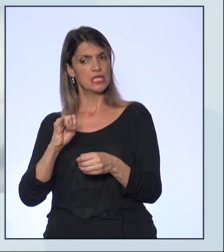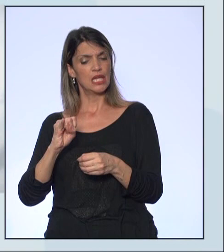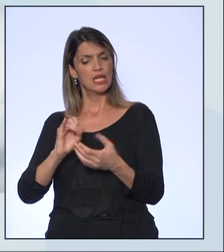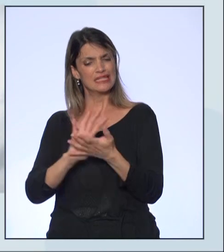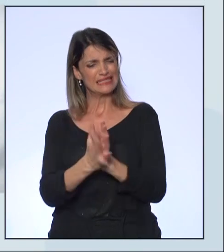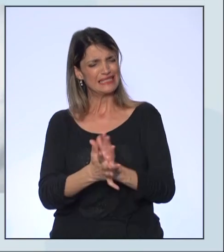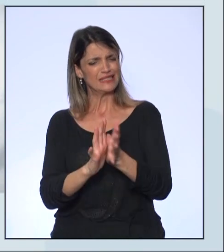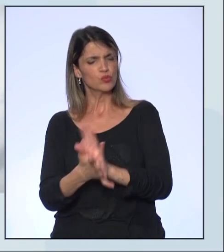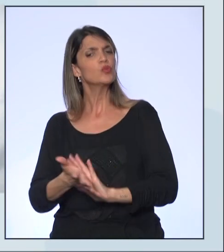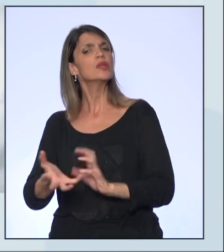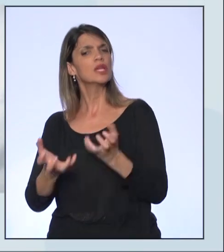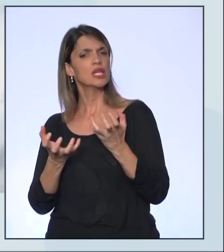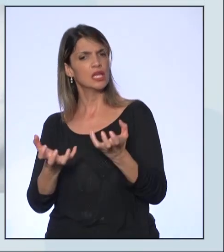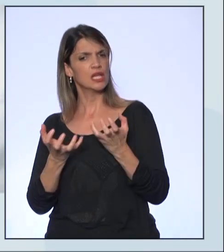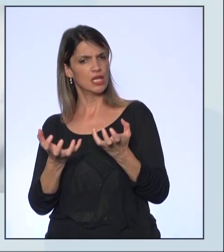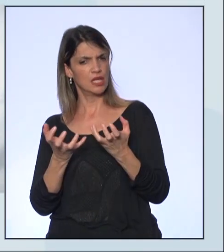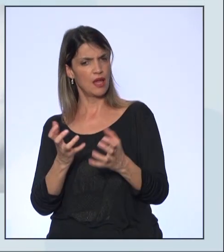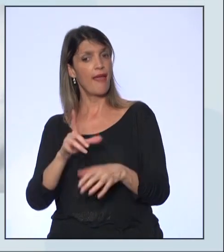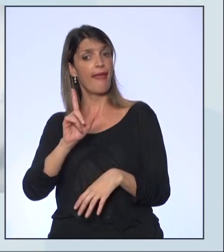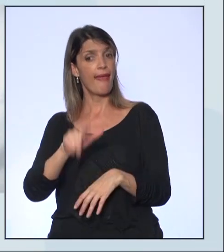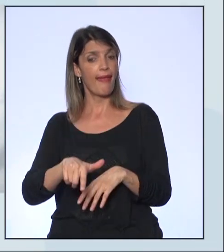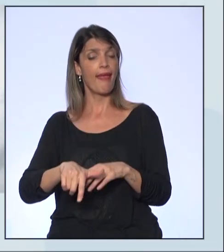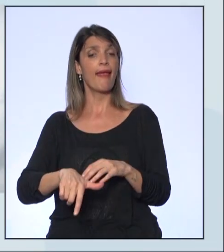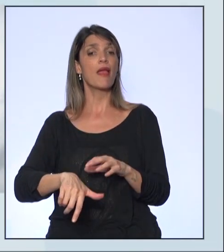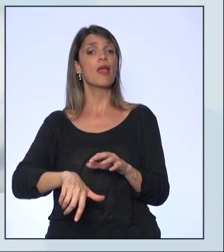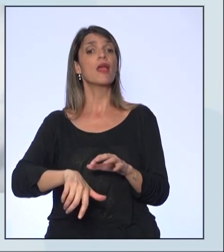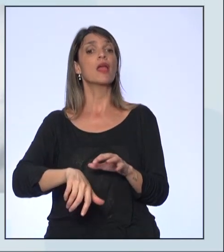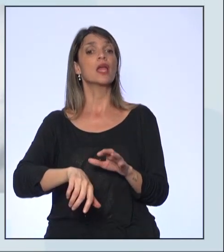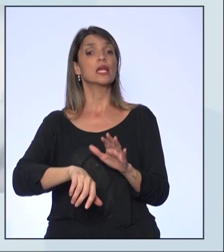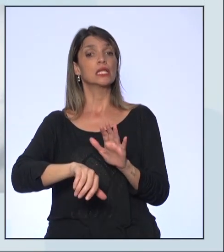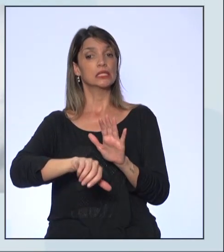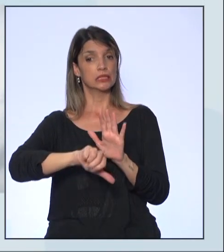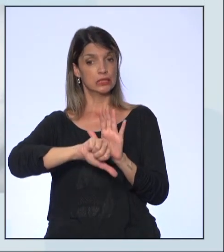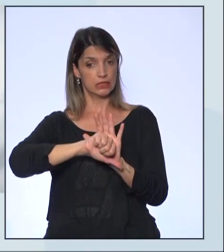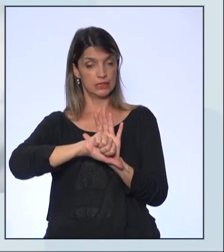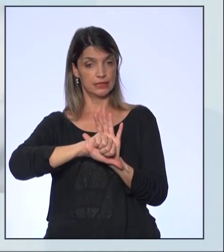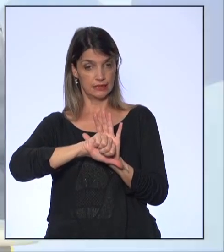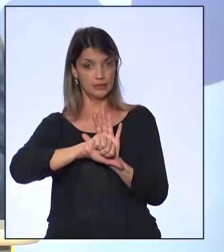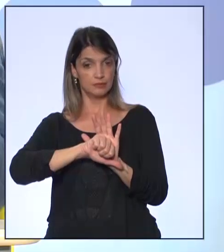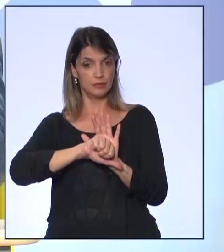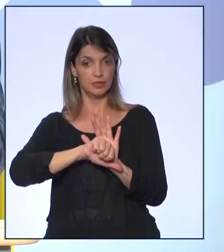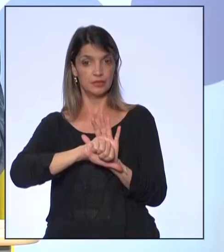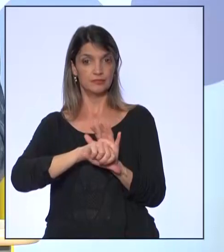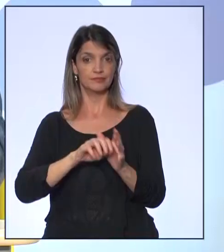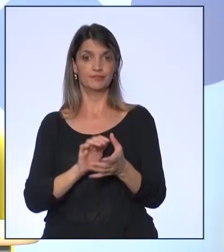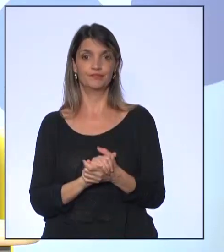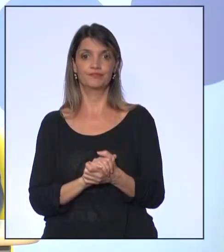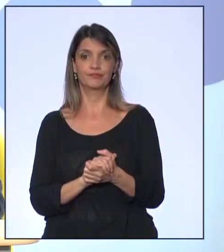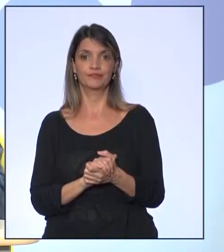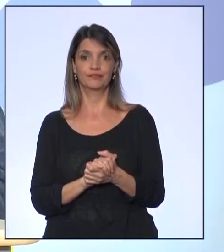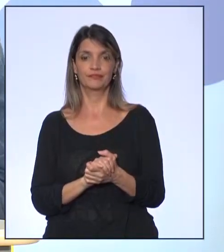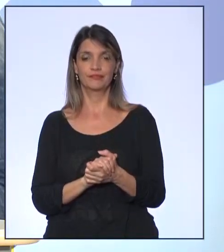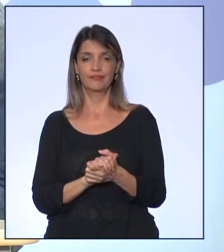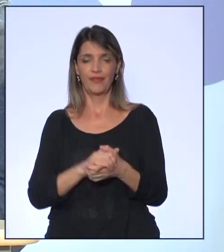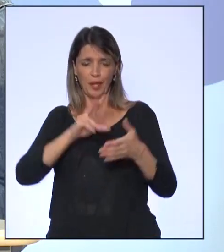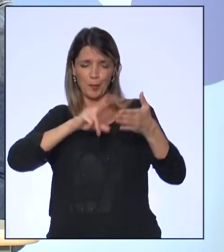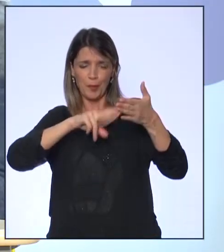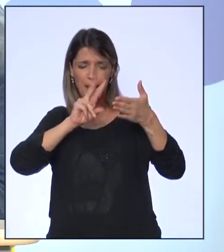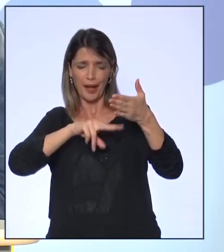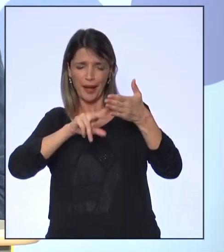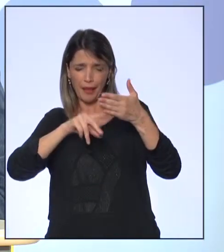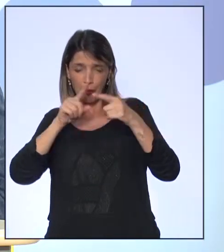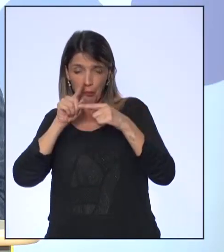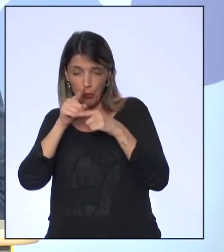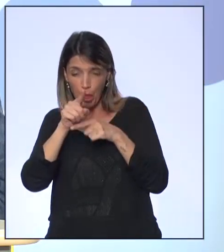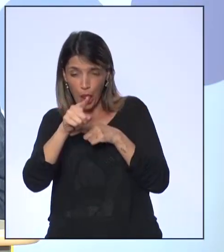serão equiparados aos cometidos contra o patrimônio nacional. Tá, gente? Está um pouquinho longe, né? Estava meio